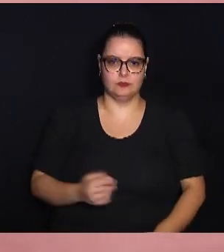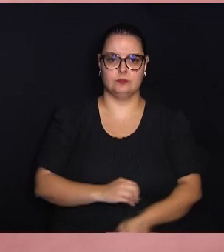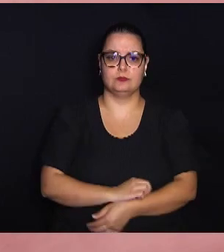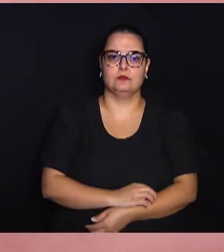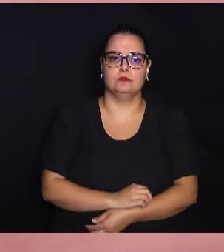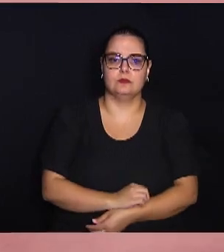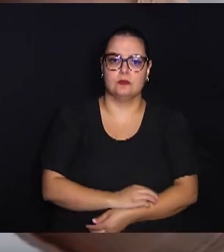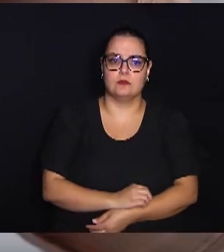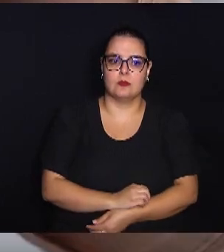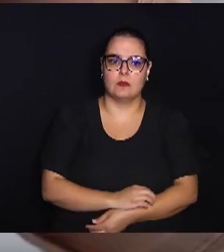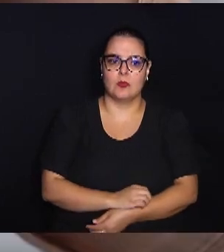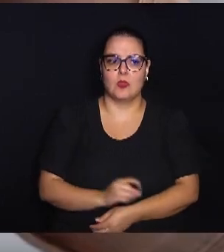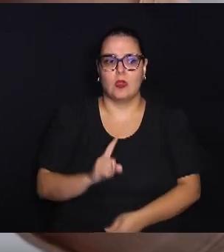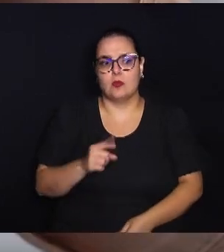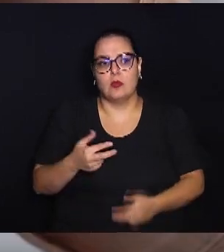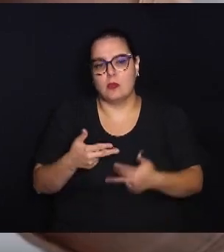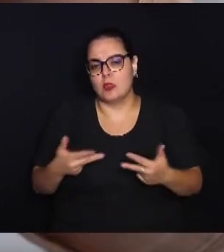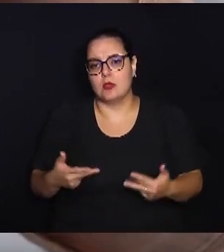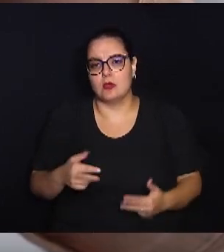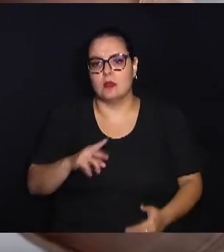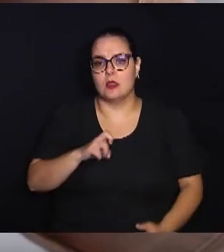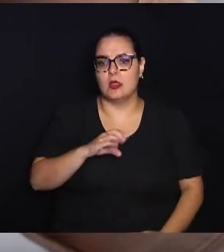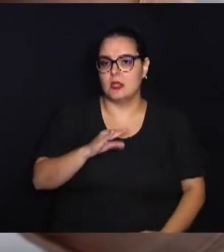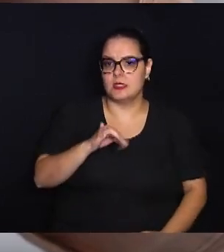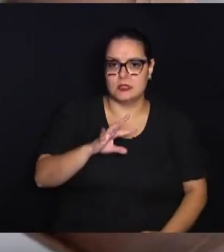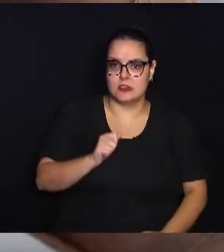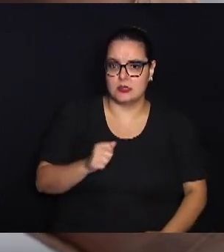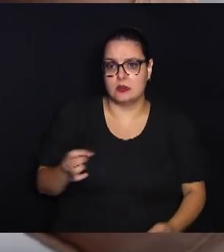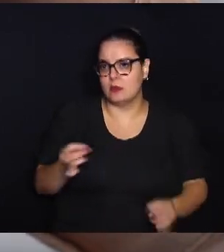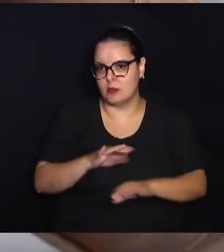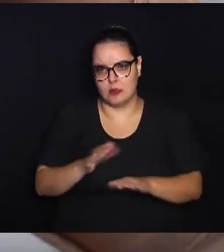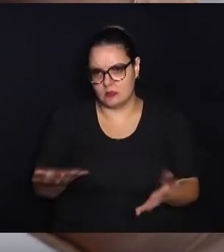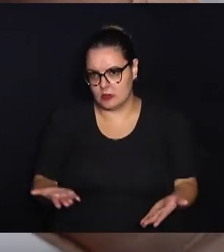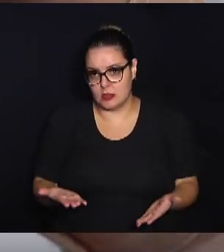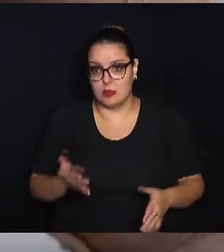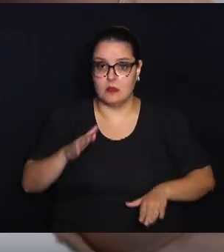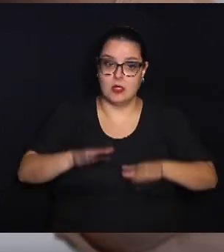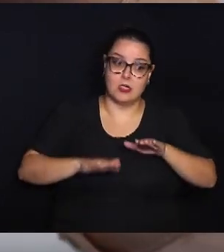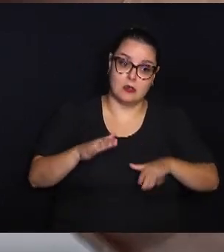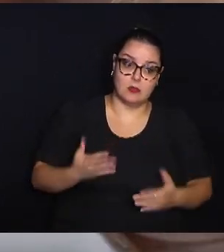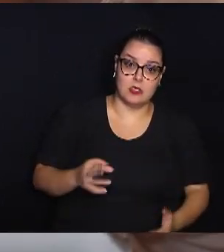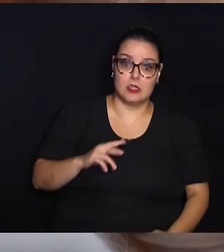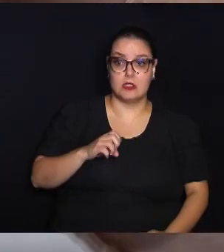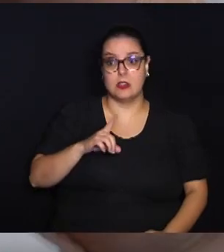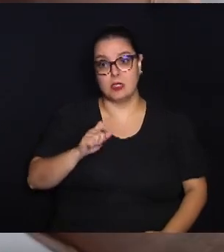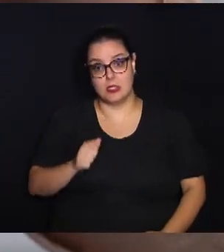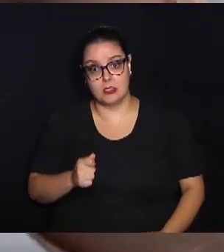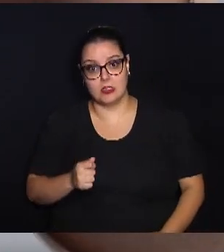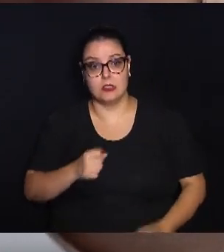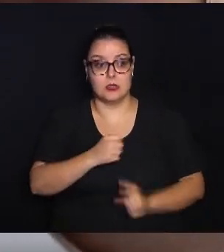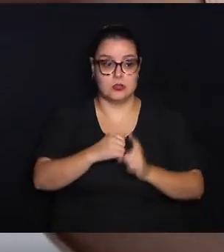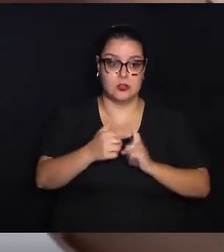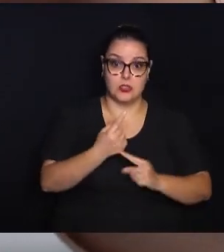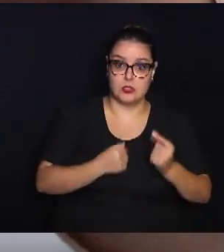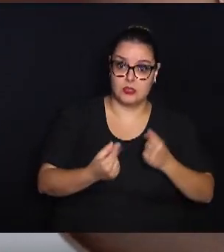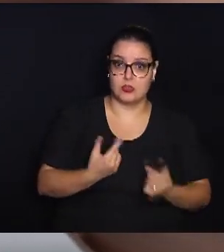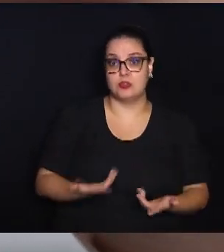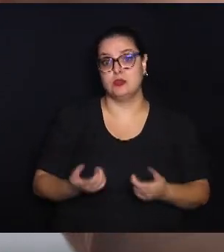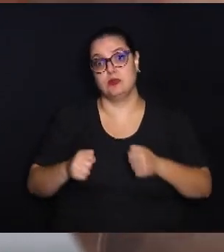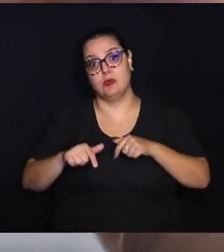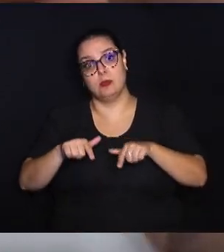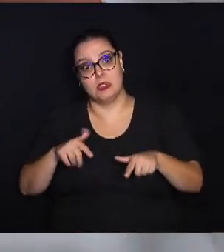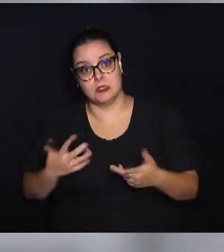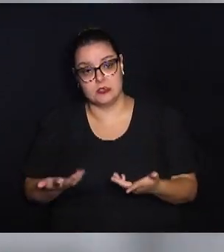um. Não é algo que é uma receita pronta e acabada. Vai depender muito da condição socioeconômica, do nível